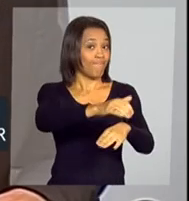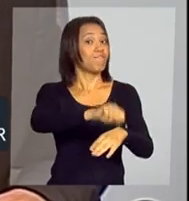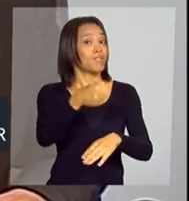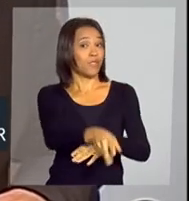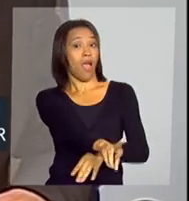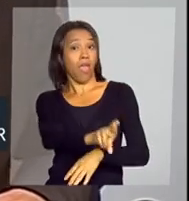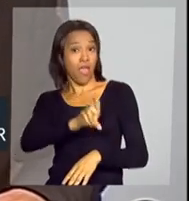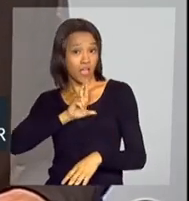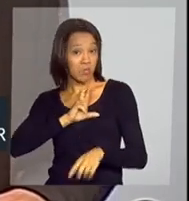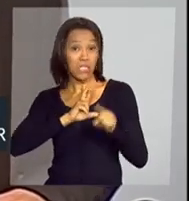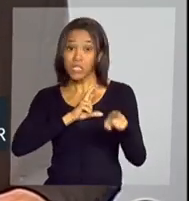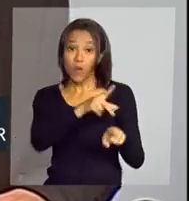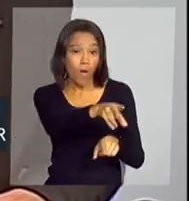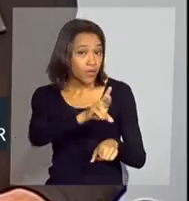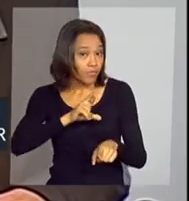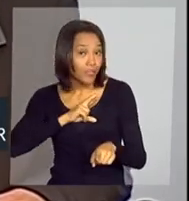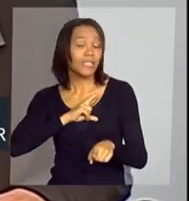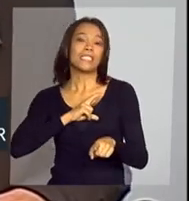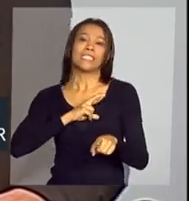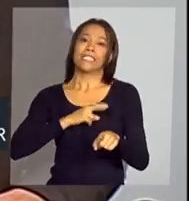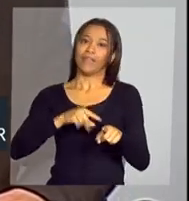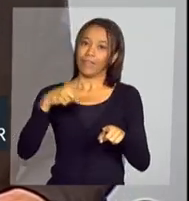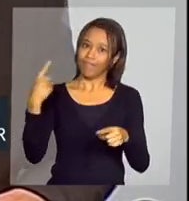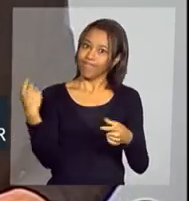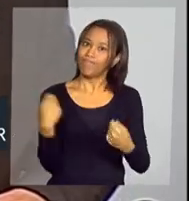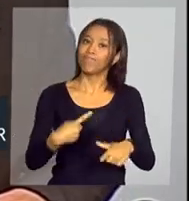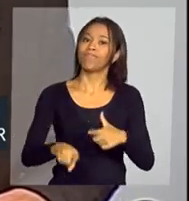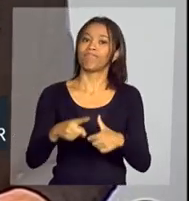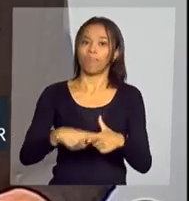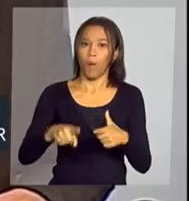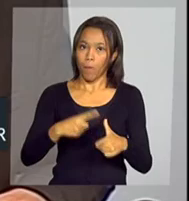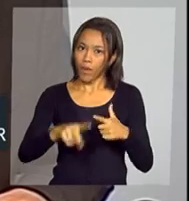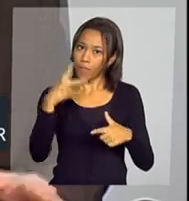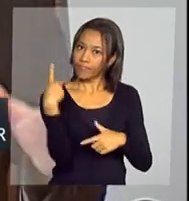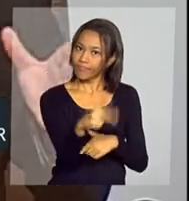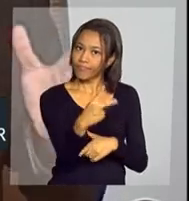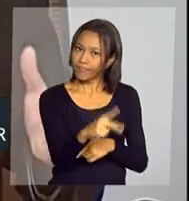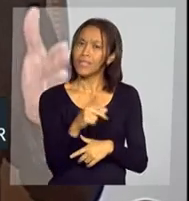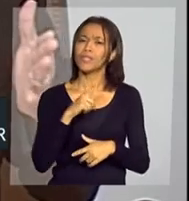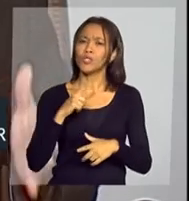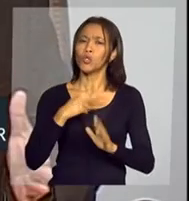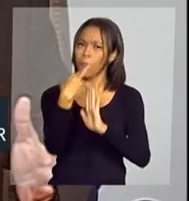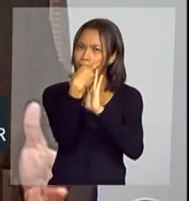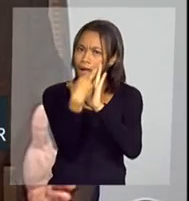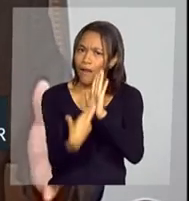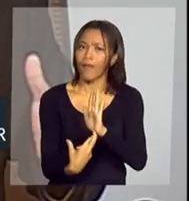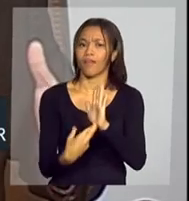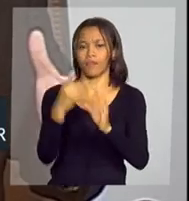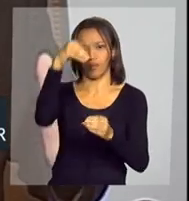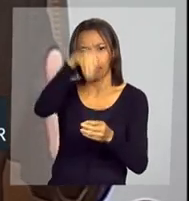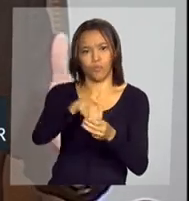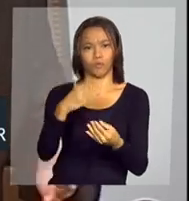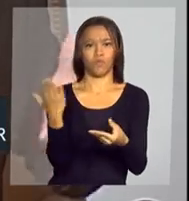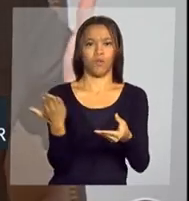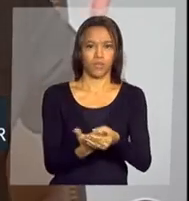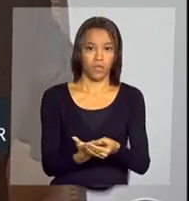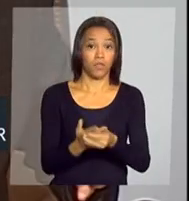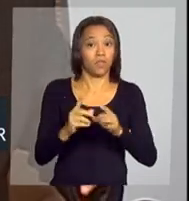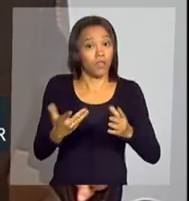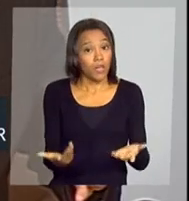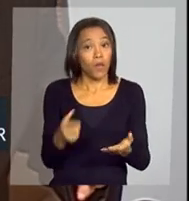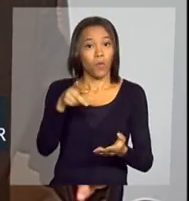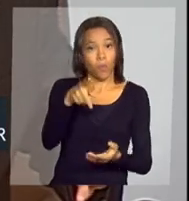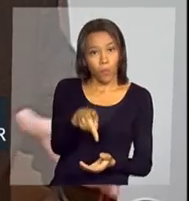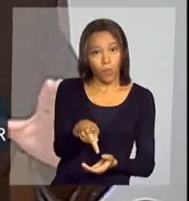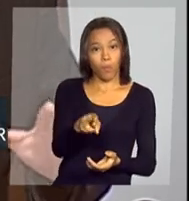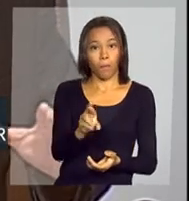está sujeita a um crime de desobediência tem todo um rito processual então o PROCON Ele toma